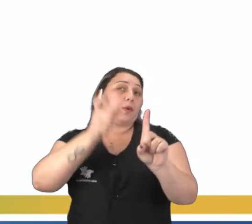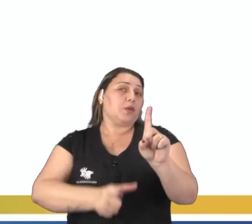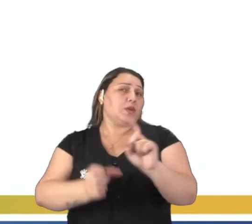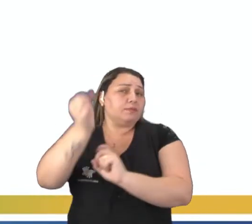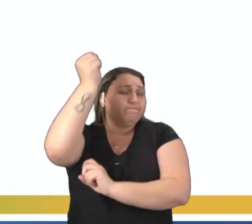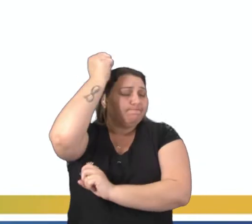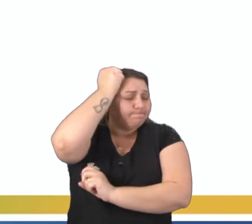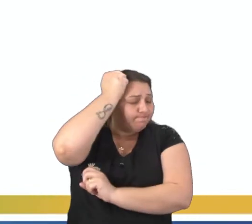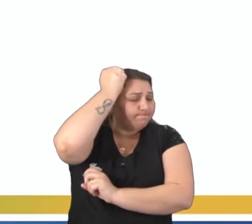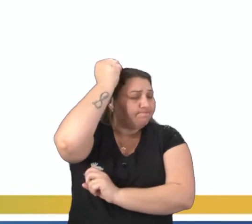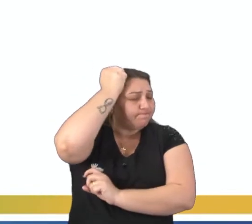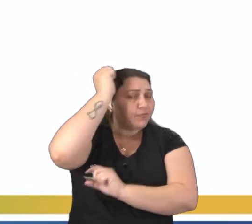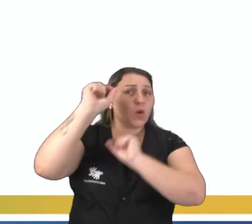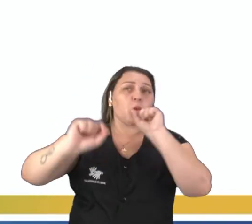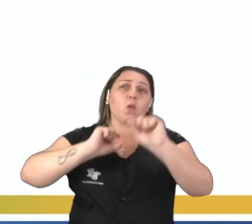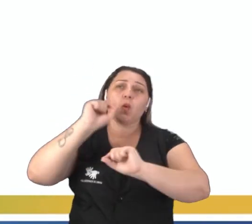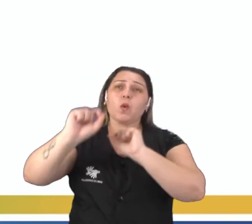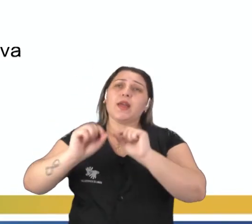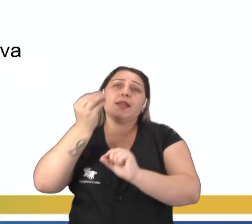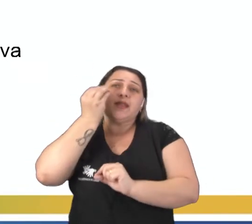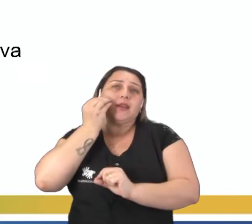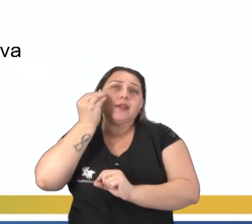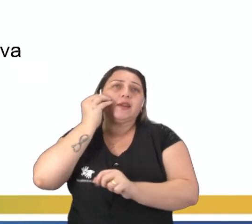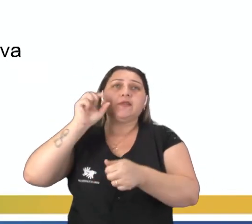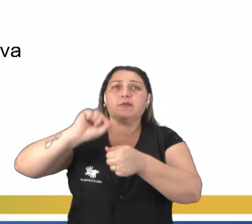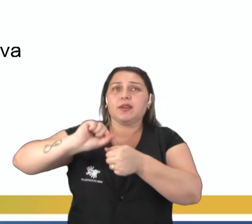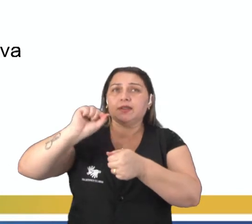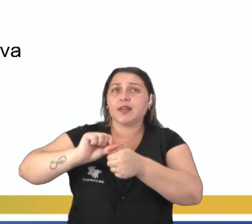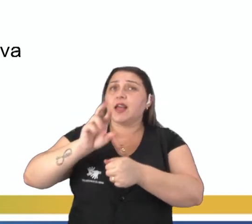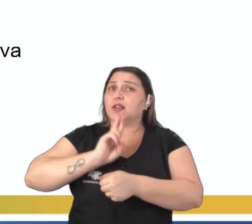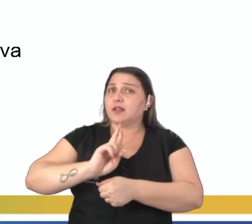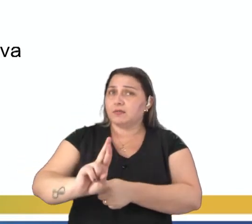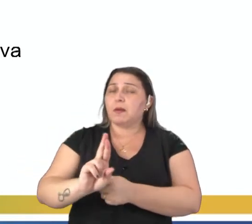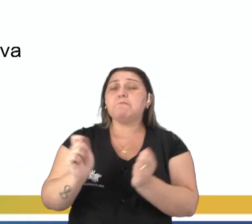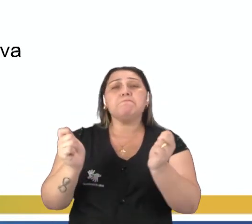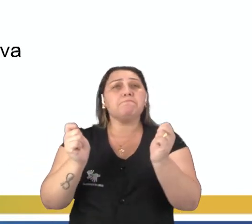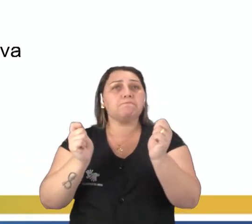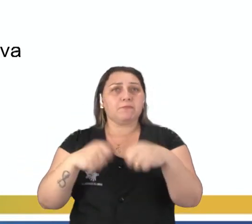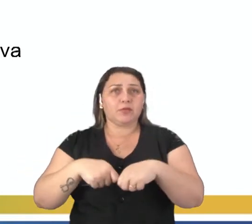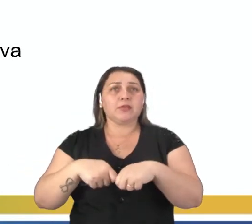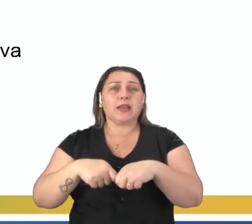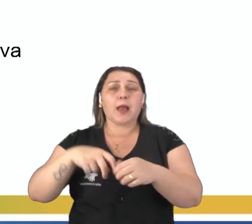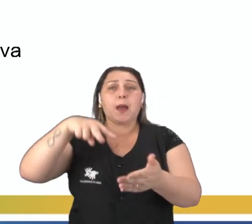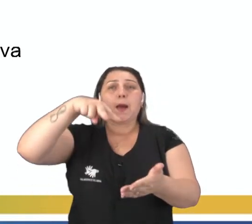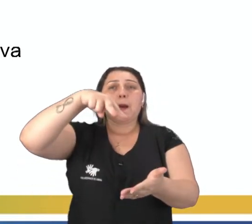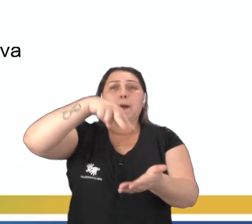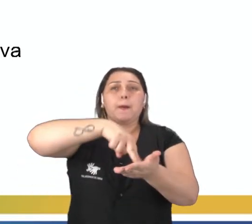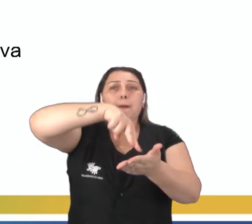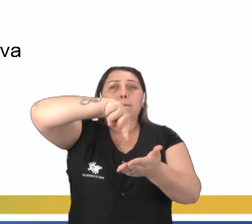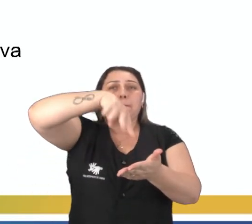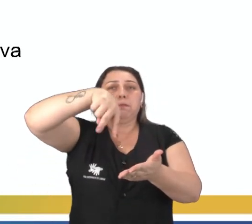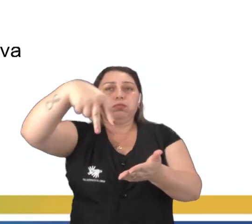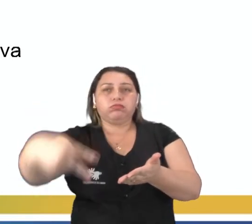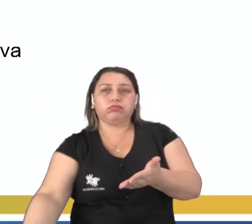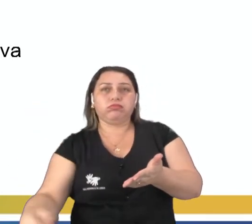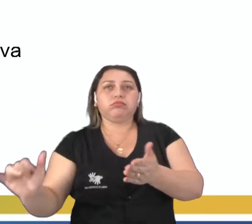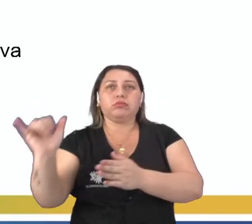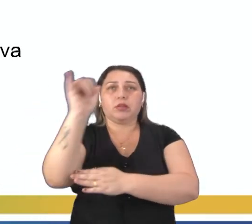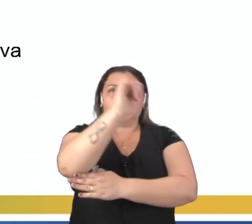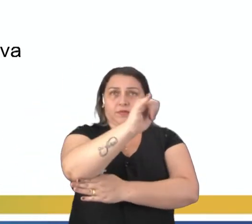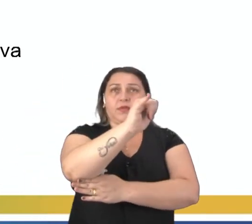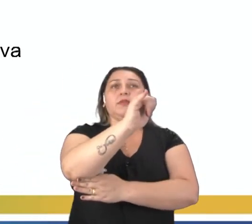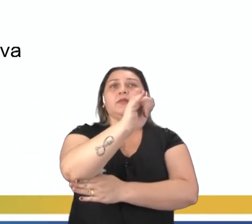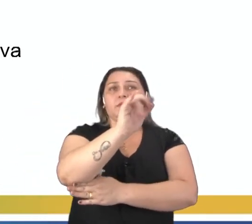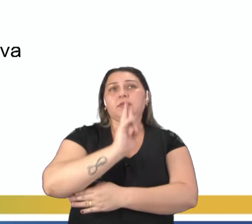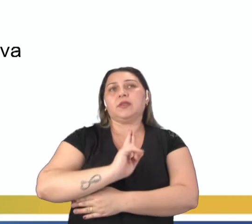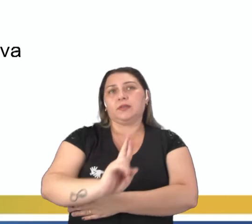se arrependeu? O que ela estava tentando fazer? Uma possibilidade é de ter pulado do avião. uma